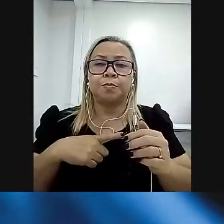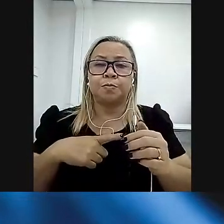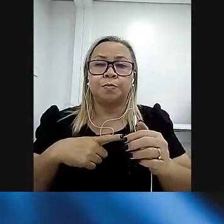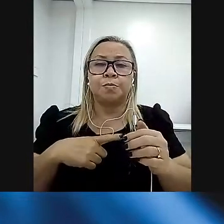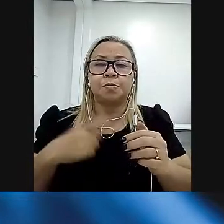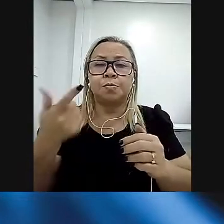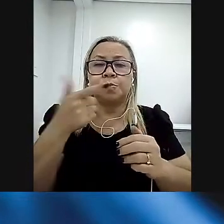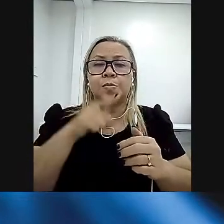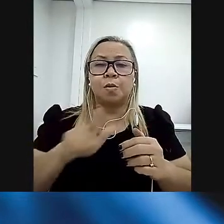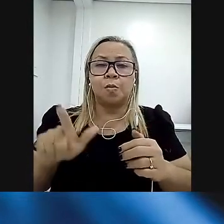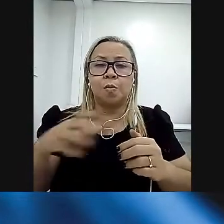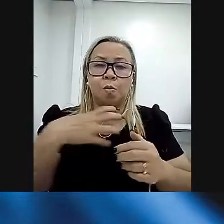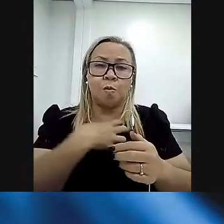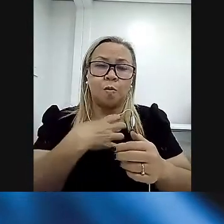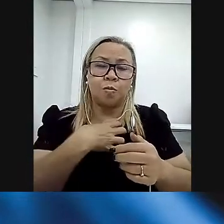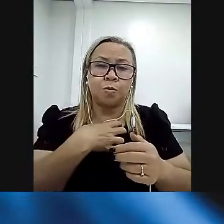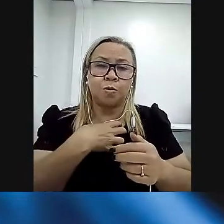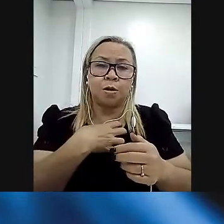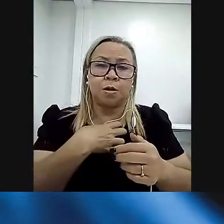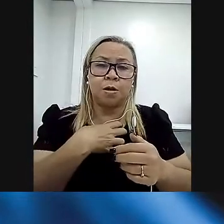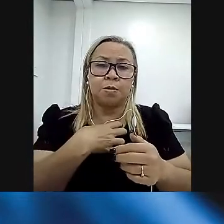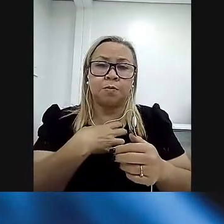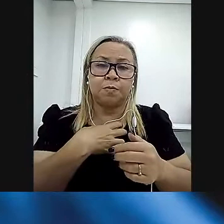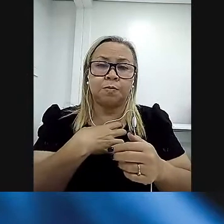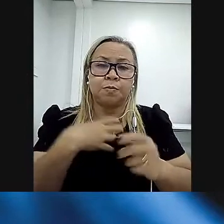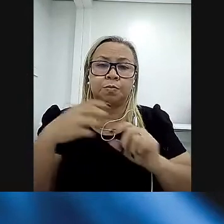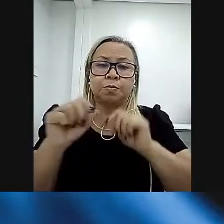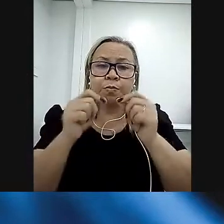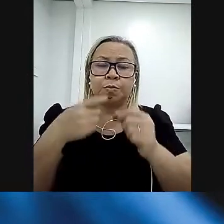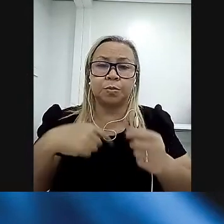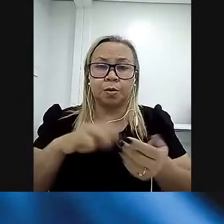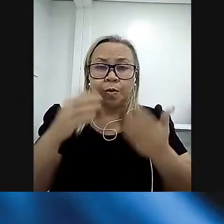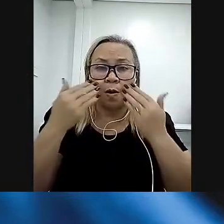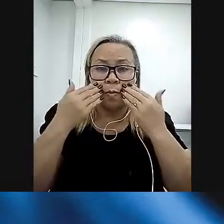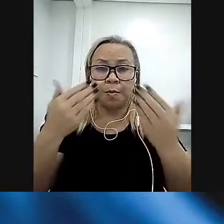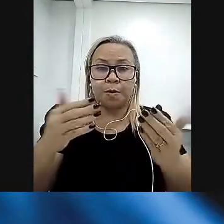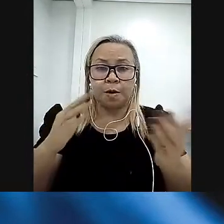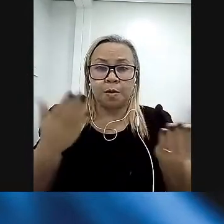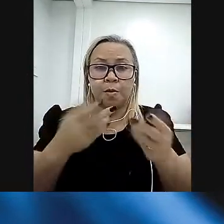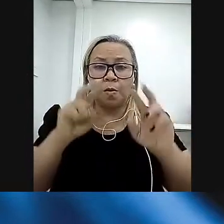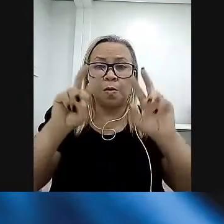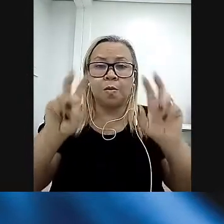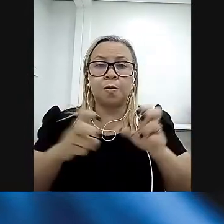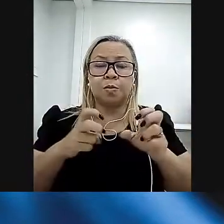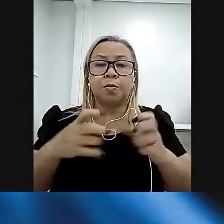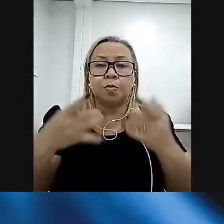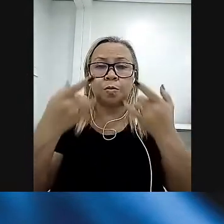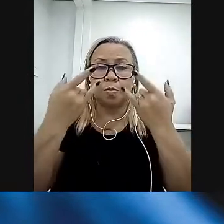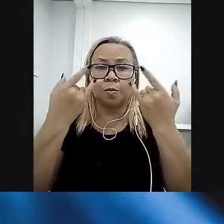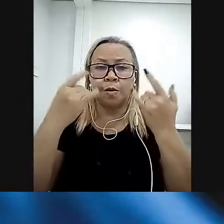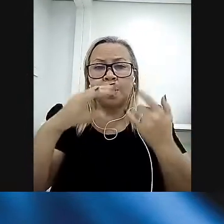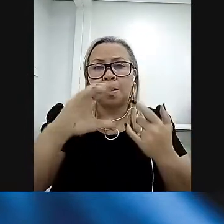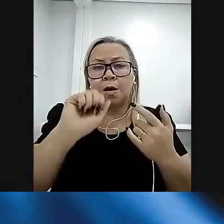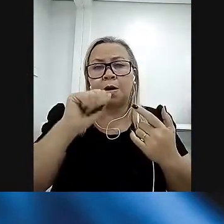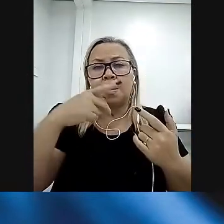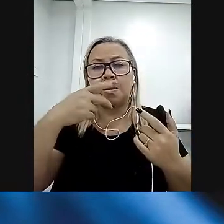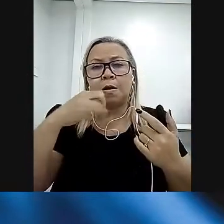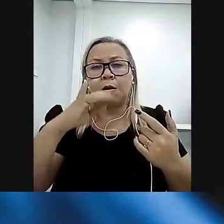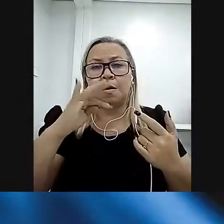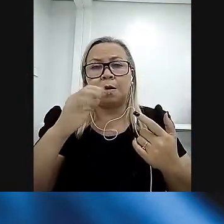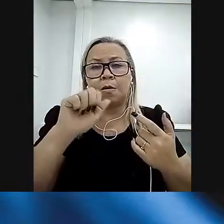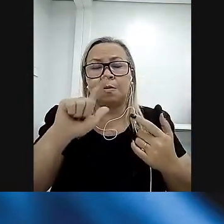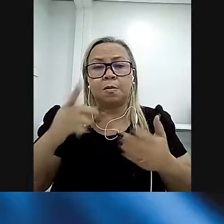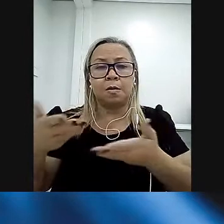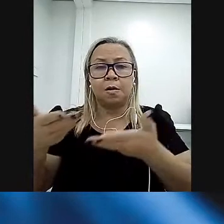Outra forma que a gente vai apresentar agora é a questão do capital, que a gente traz um artista da